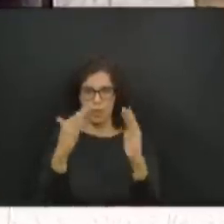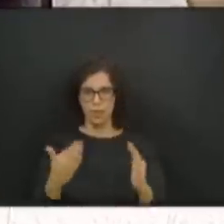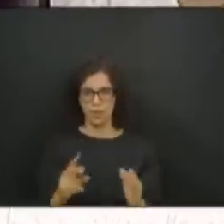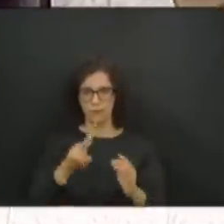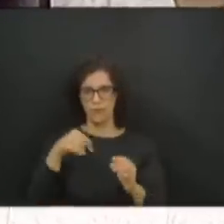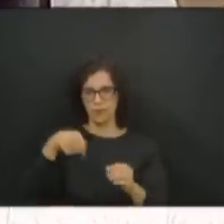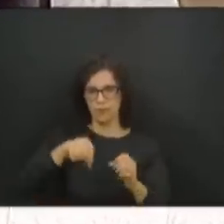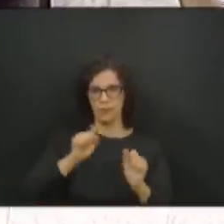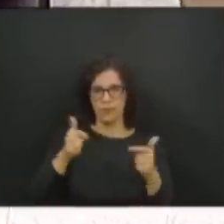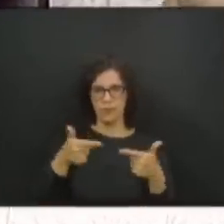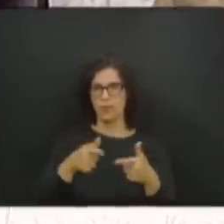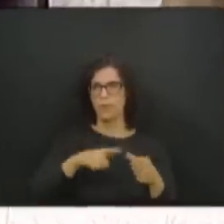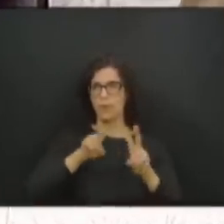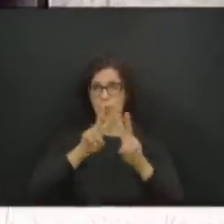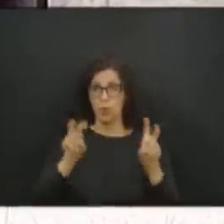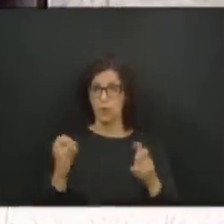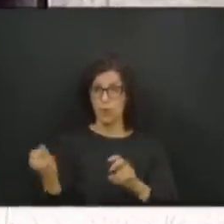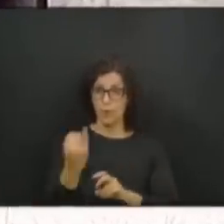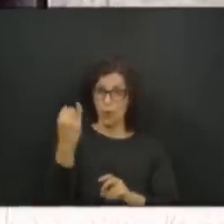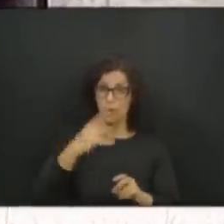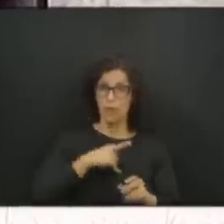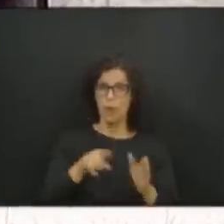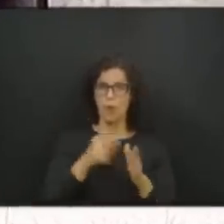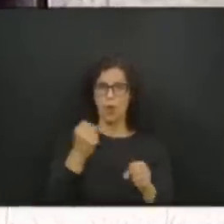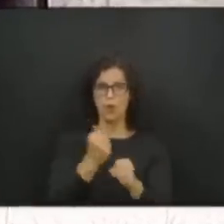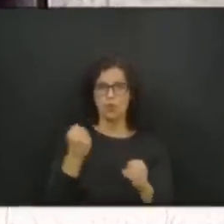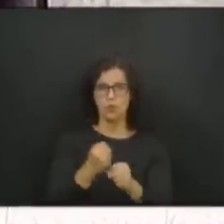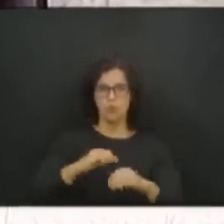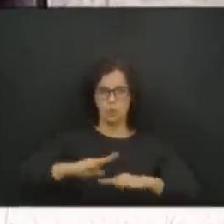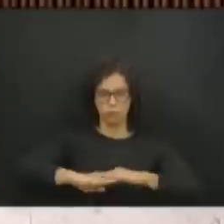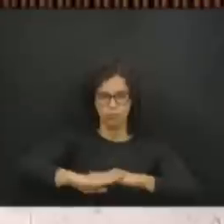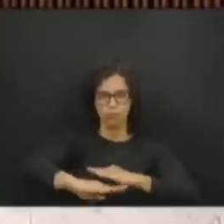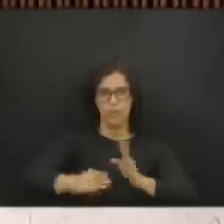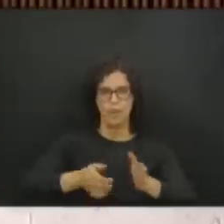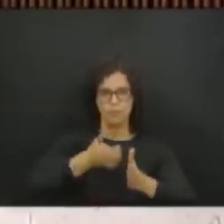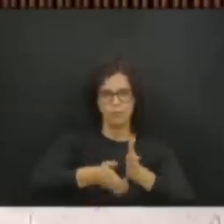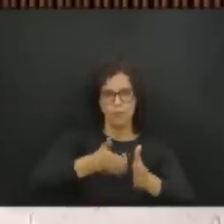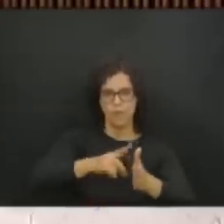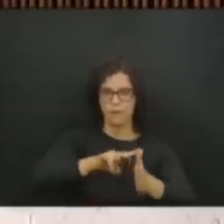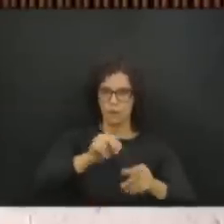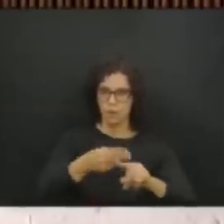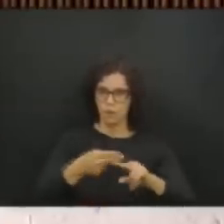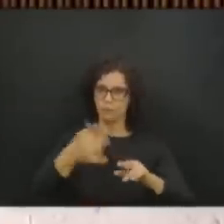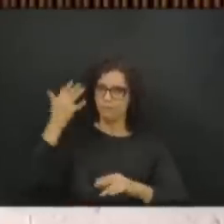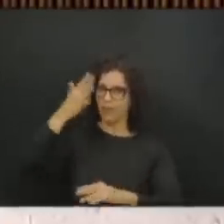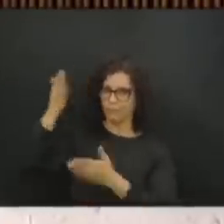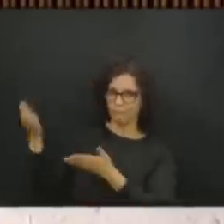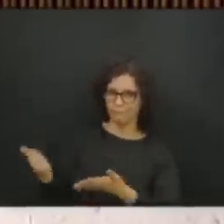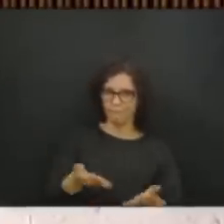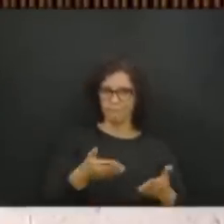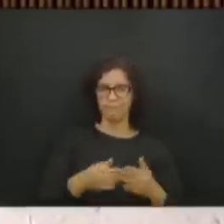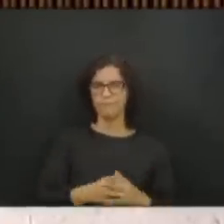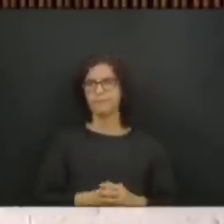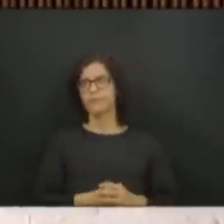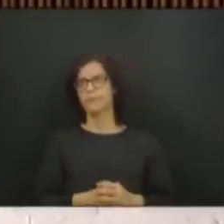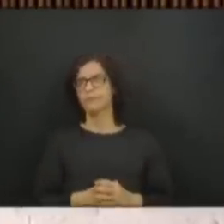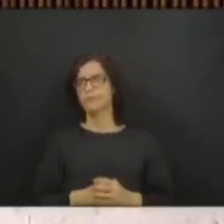temáticas da casa tema de relevância para o Paraná a palavra Deputado Tadeu